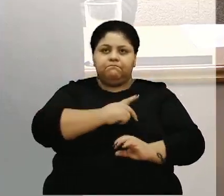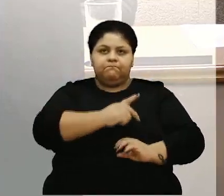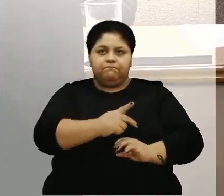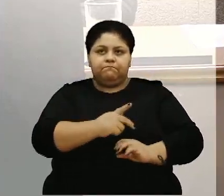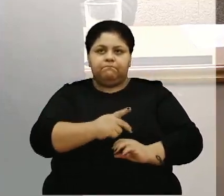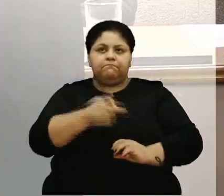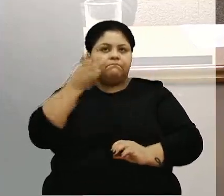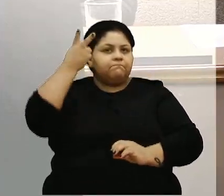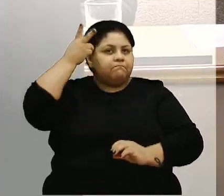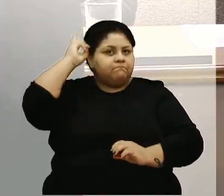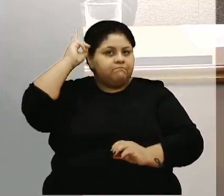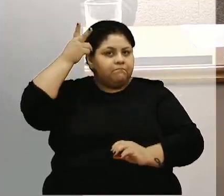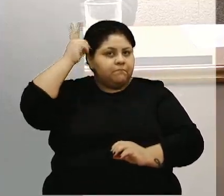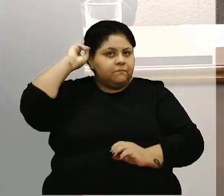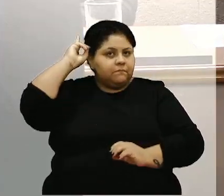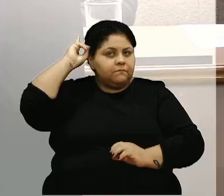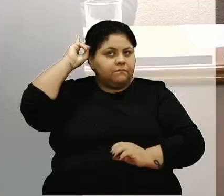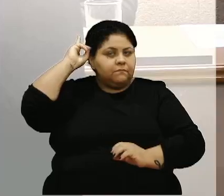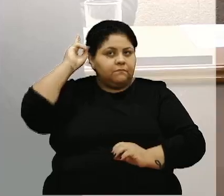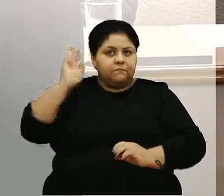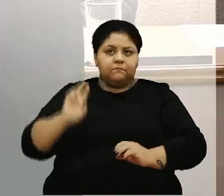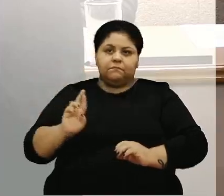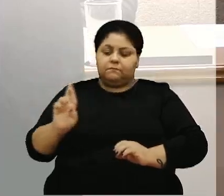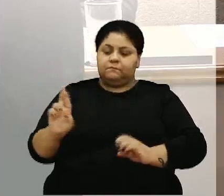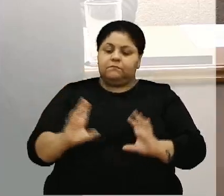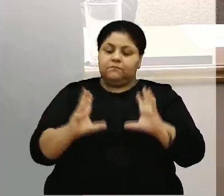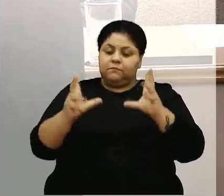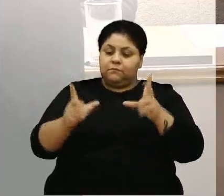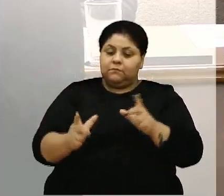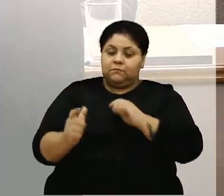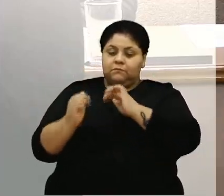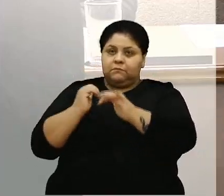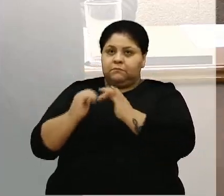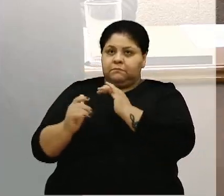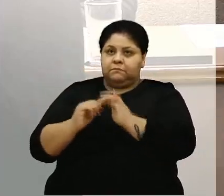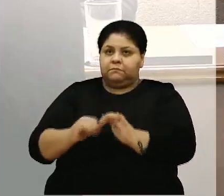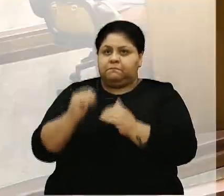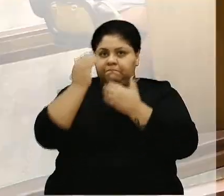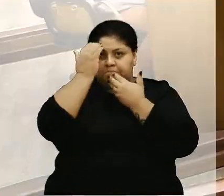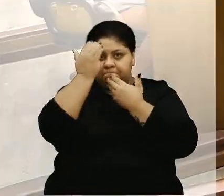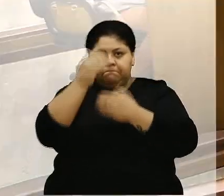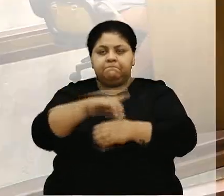o Valdir Walter, em nome de todo esse movimento. Era isso, meu muito obrigado.